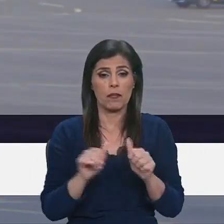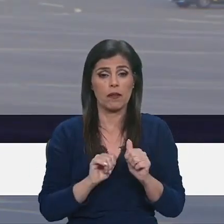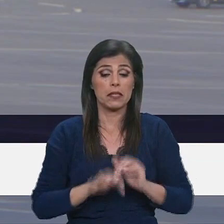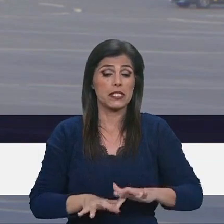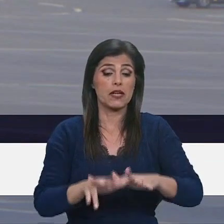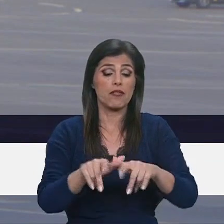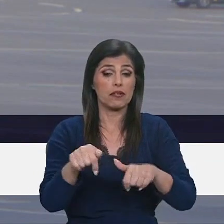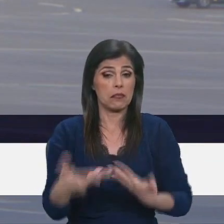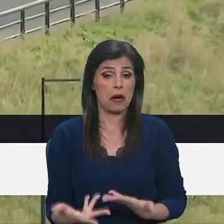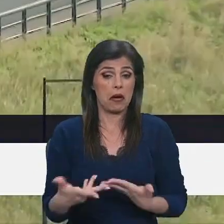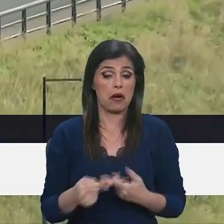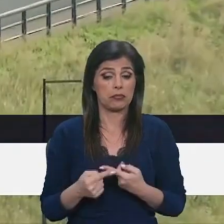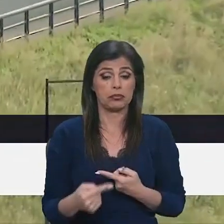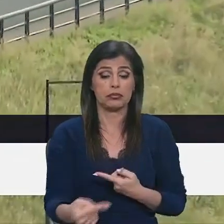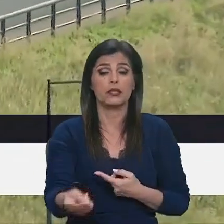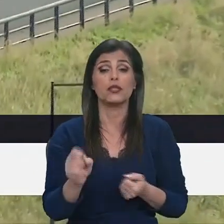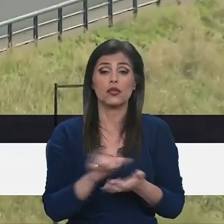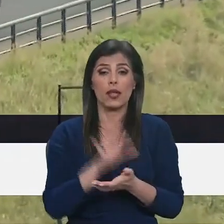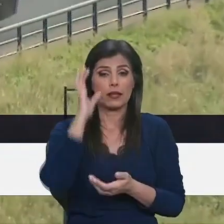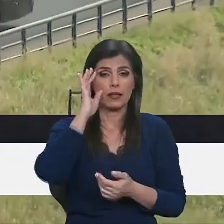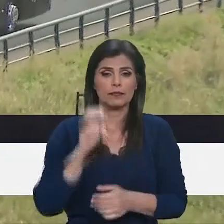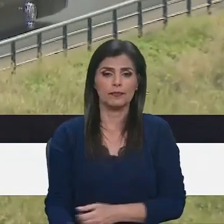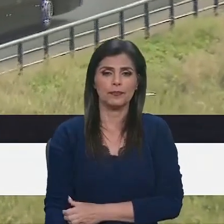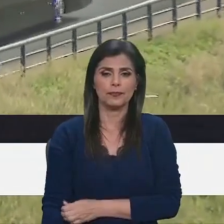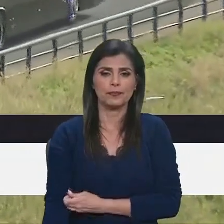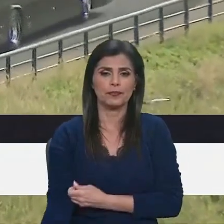desenvolver ainda neste Jornal da Tarde.